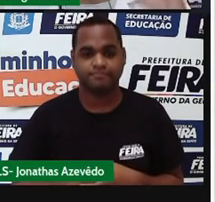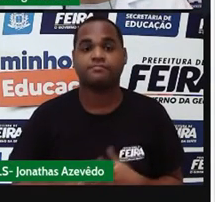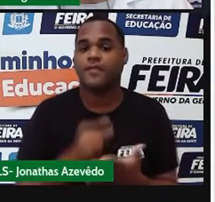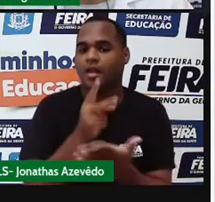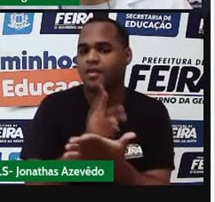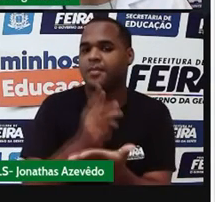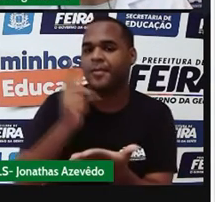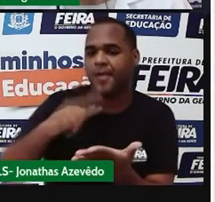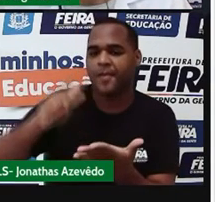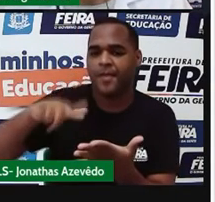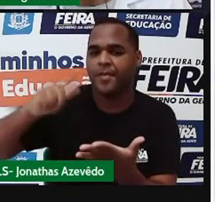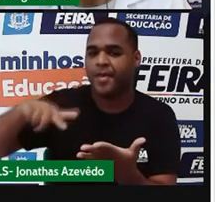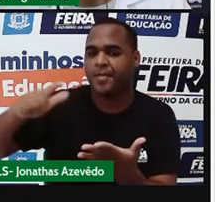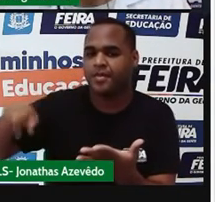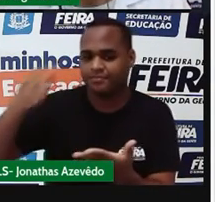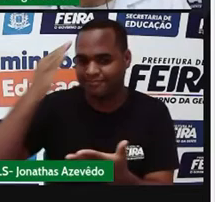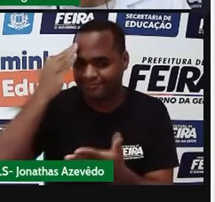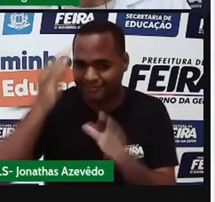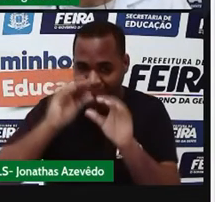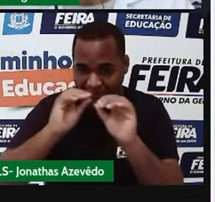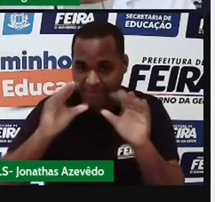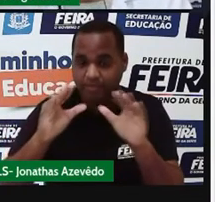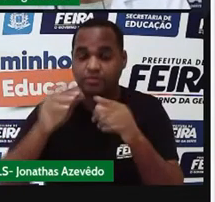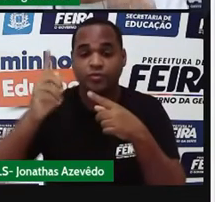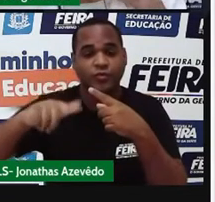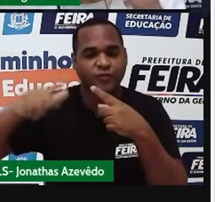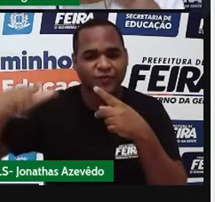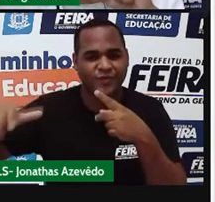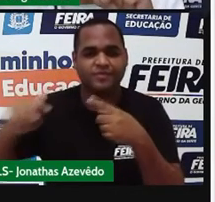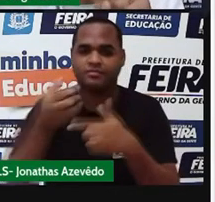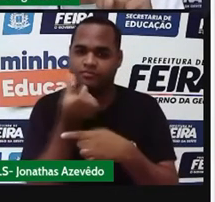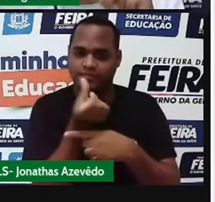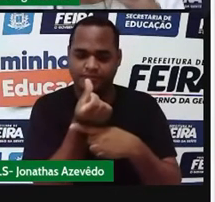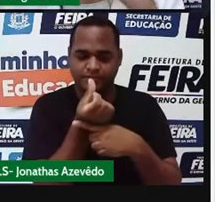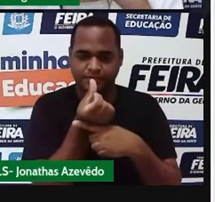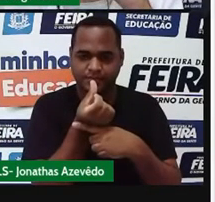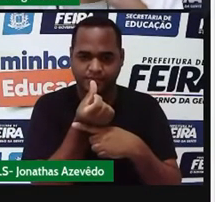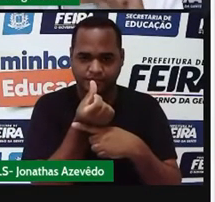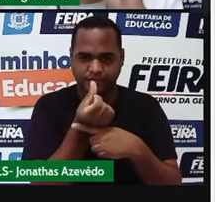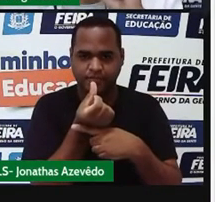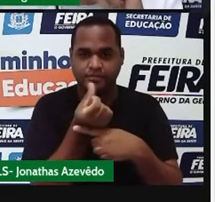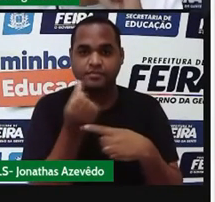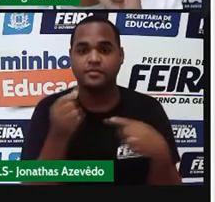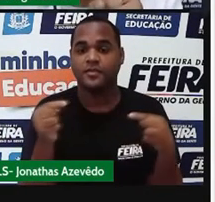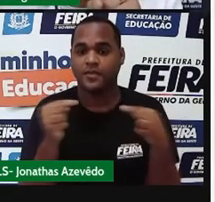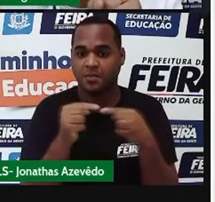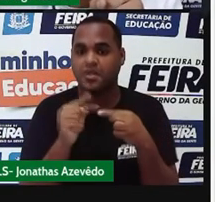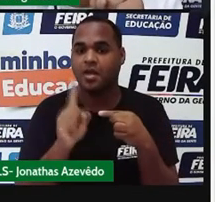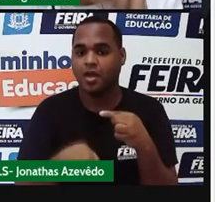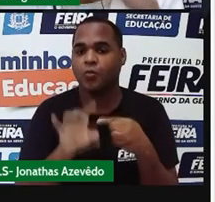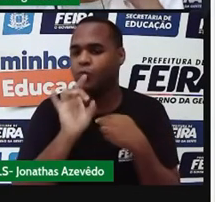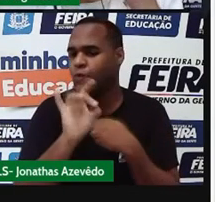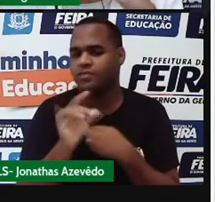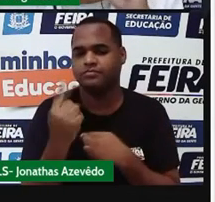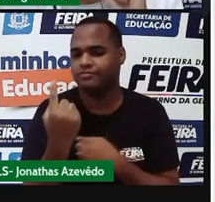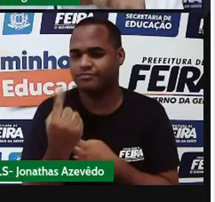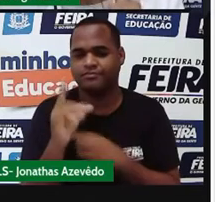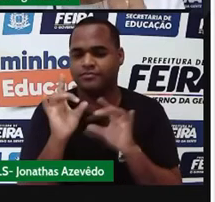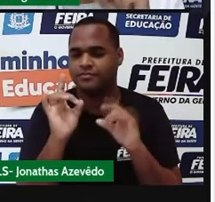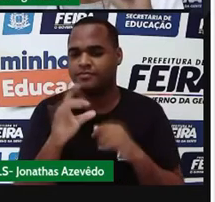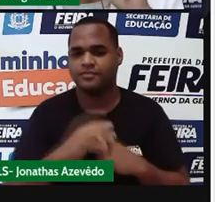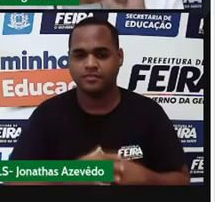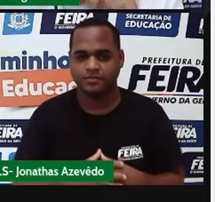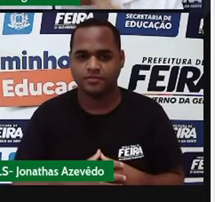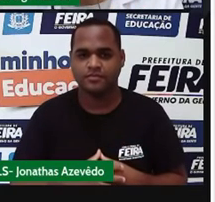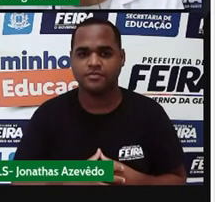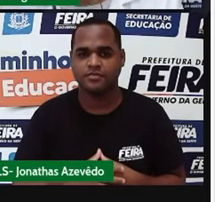infinitamente nessa dízimo é bom o 6 é um algarismo só essa